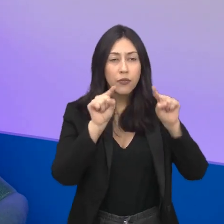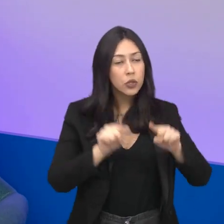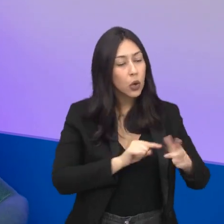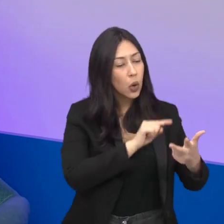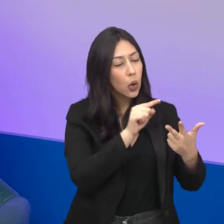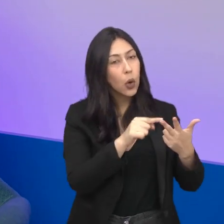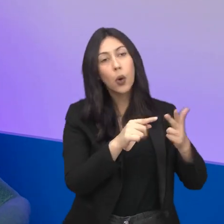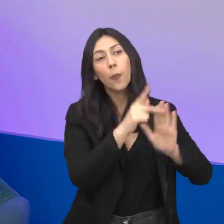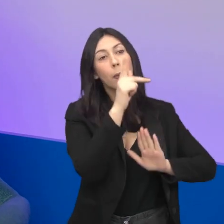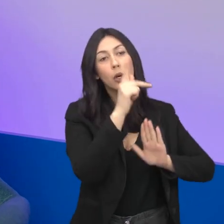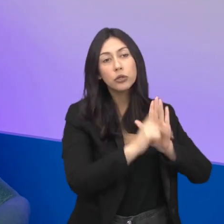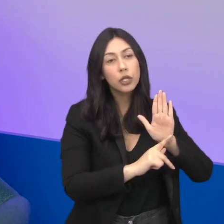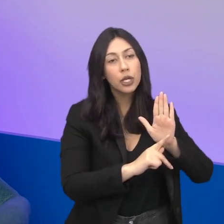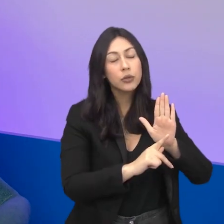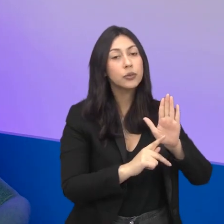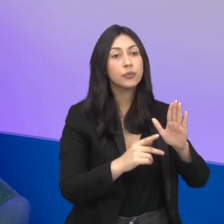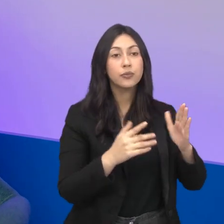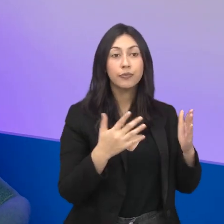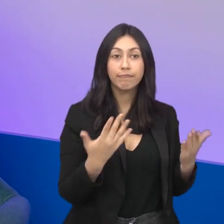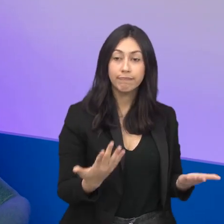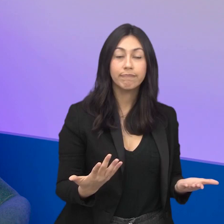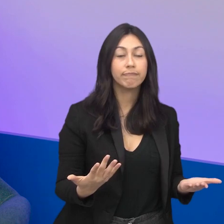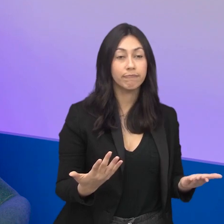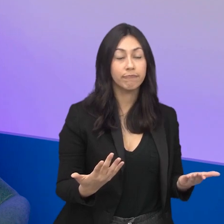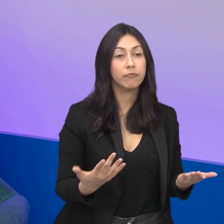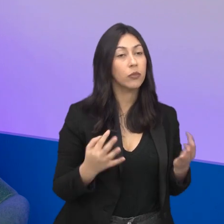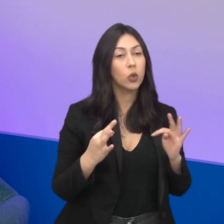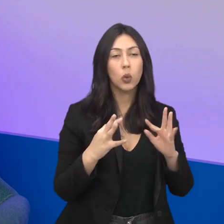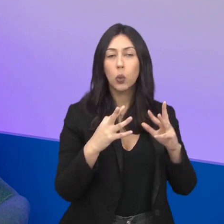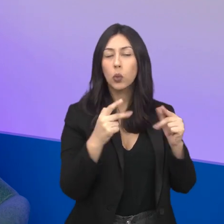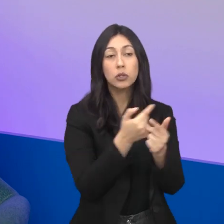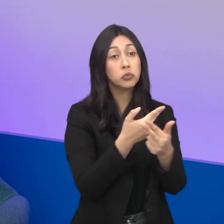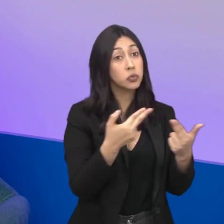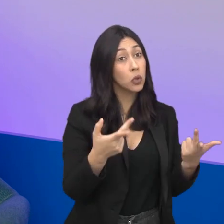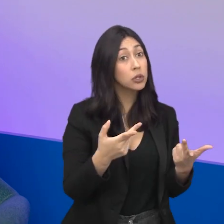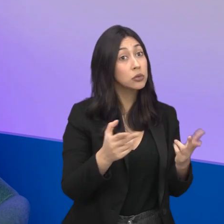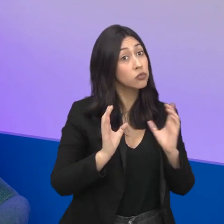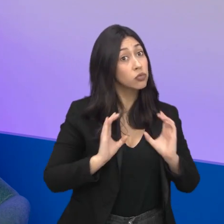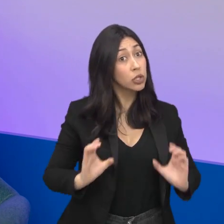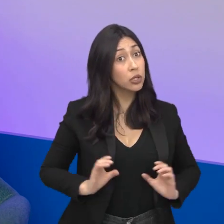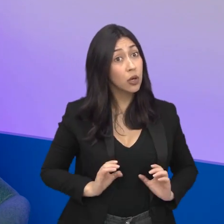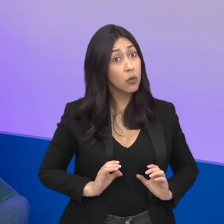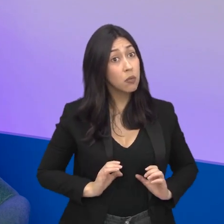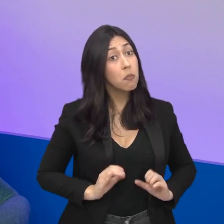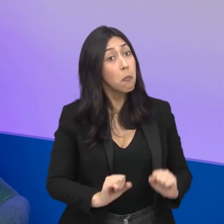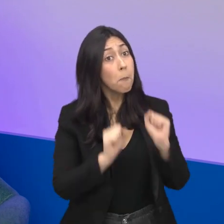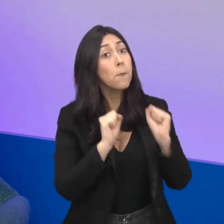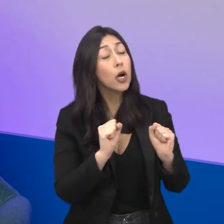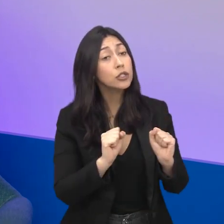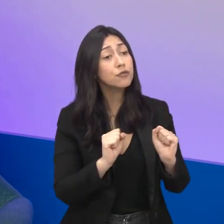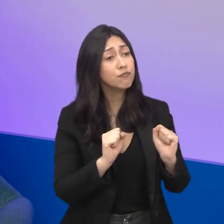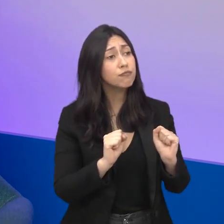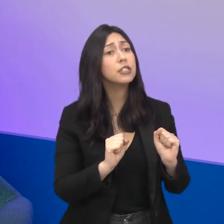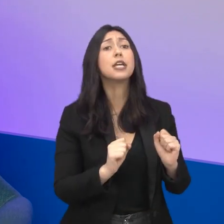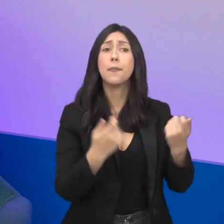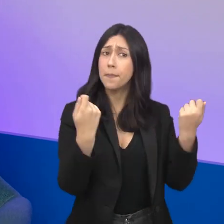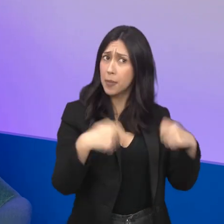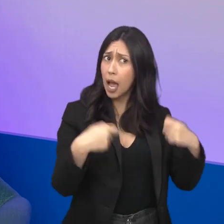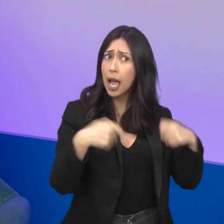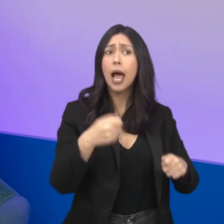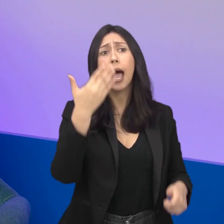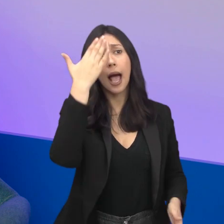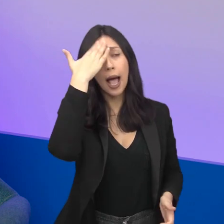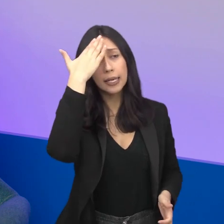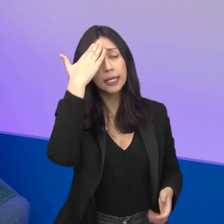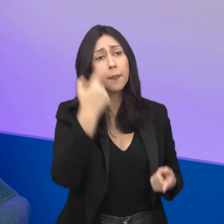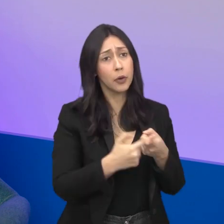projetos legislativos que estão sendo discutidos, enfim, tudo aquilo que o cidadão pode e merece e deve saber, afinal nós